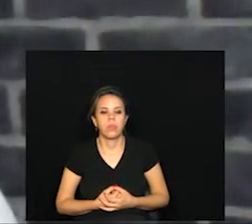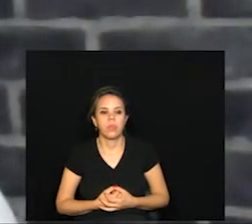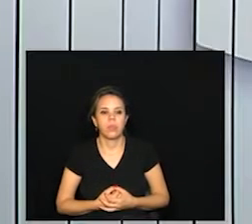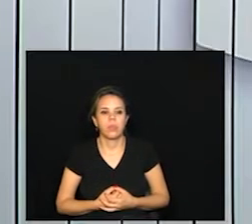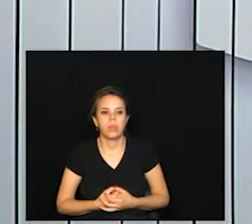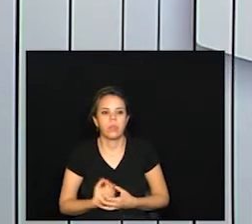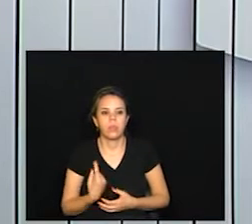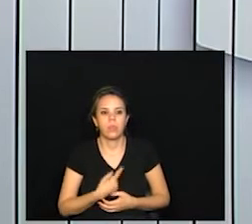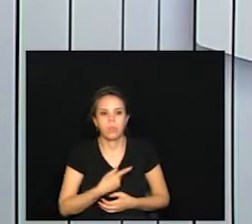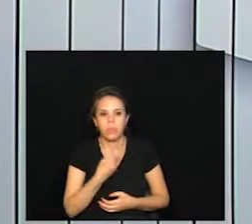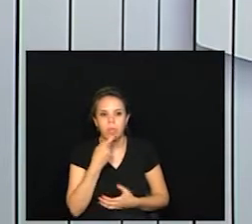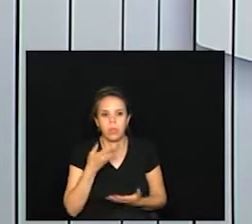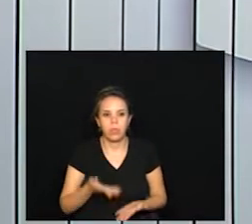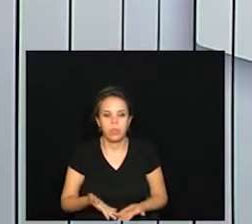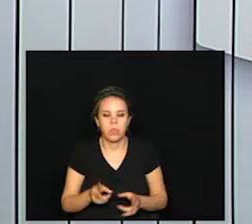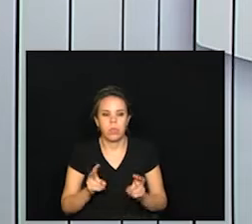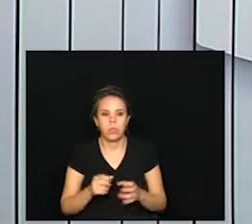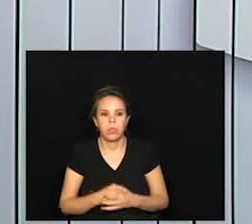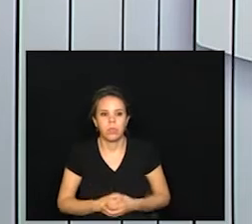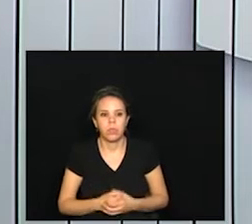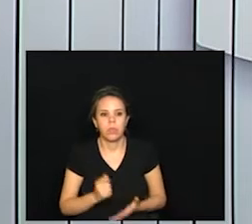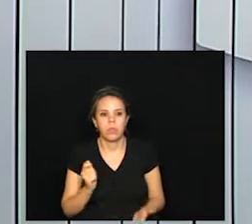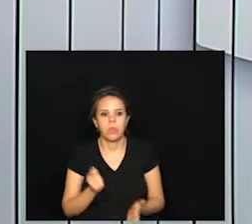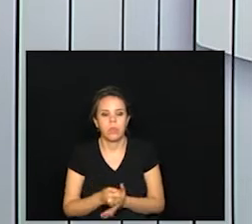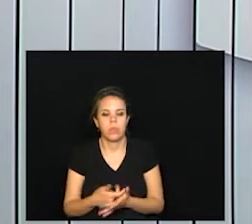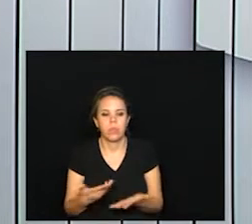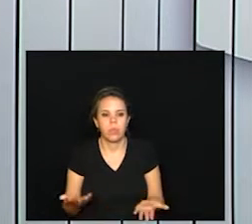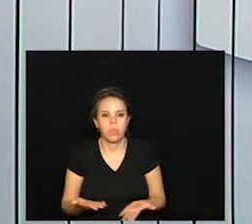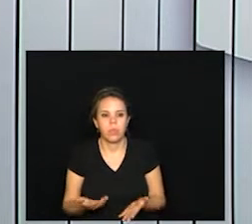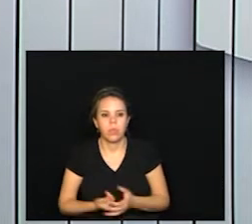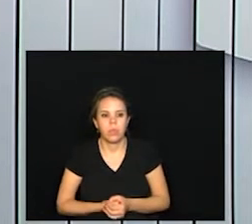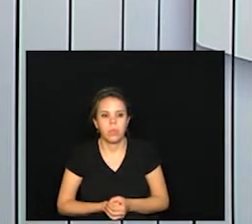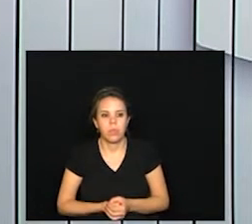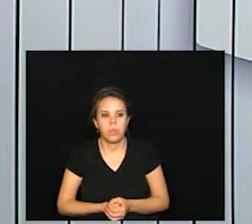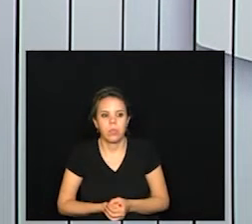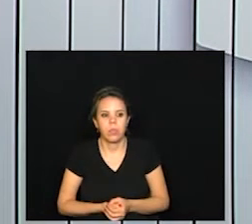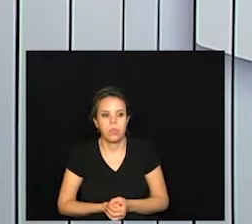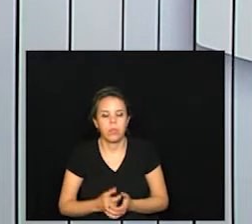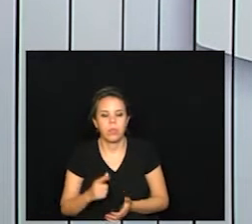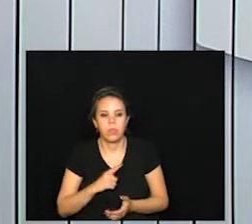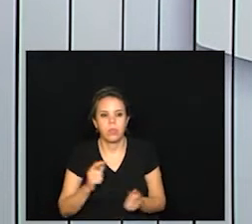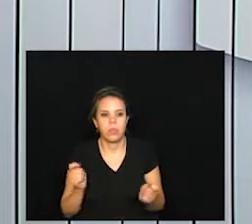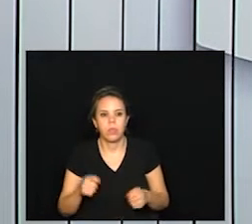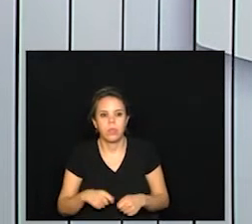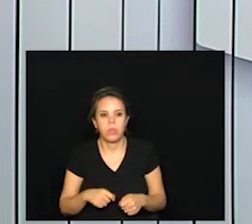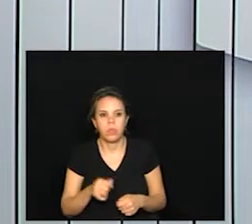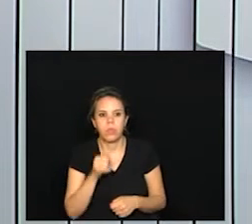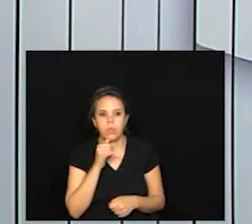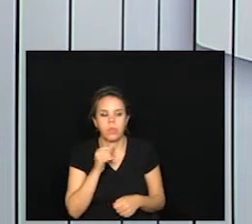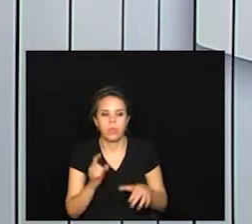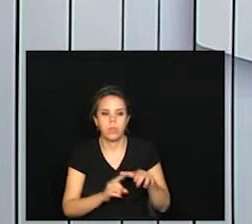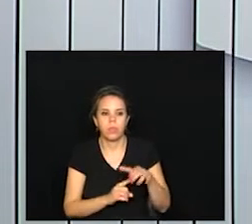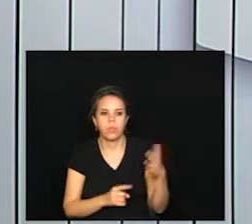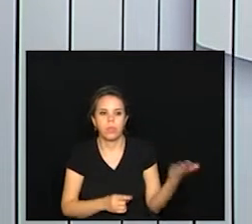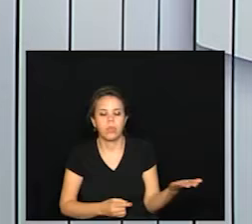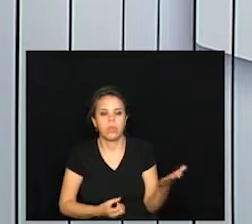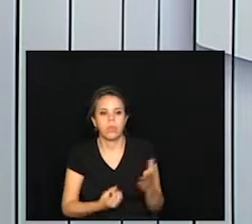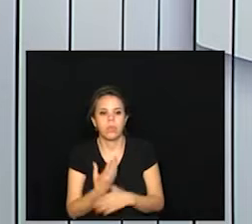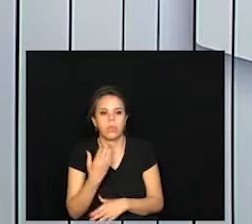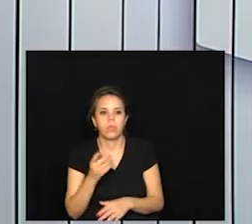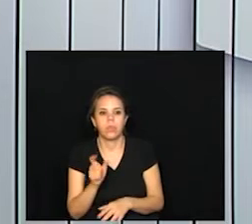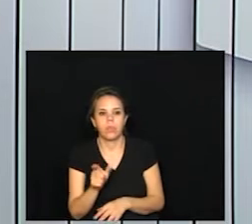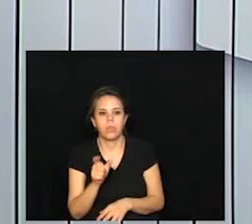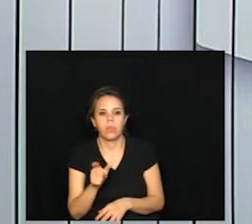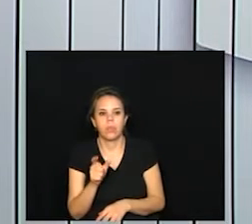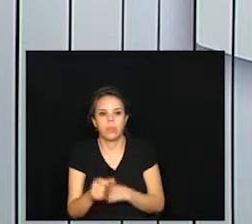Já que nós estamos falando sobre pagamentos agora, Éder, existe a possibilidade do consumidor criar um